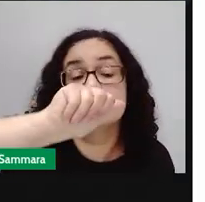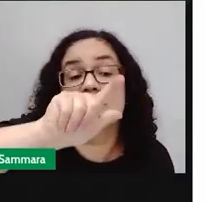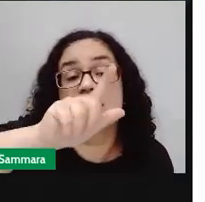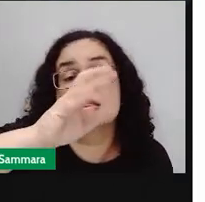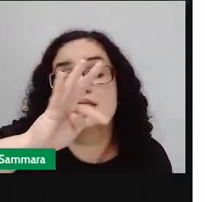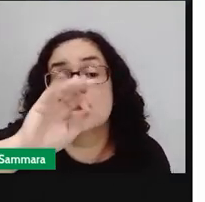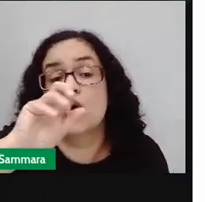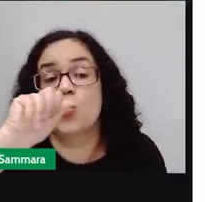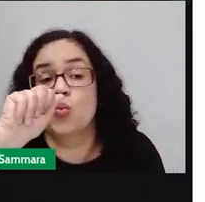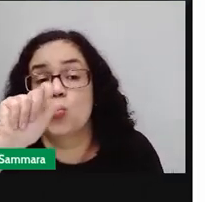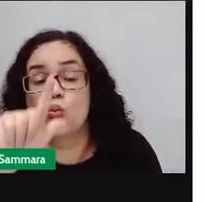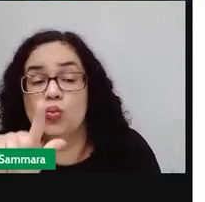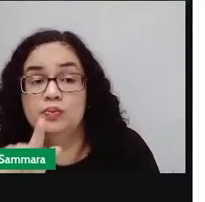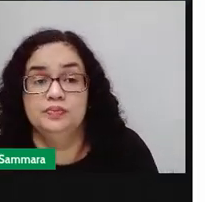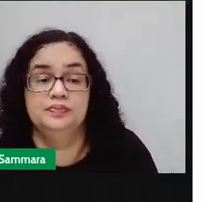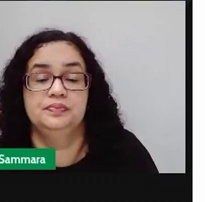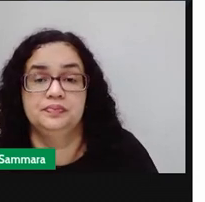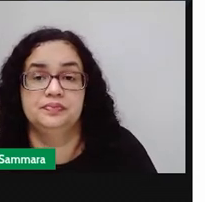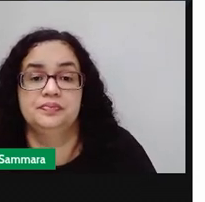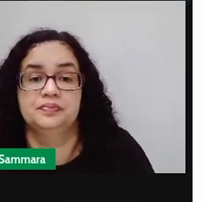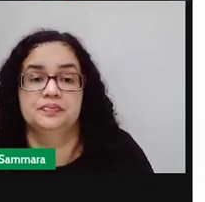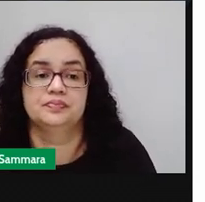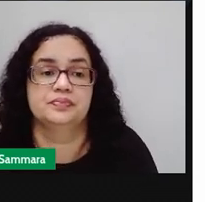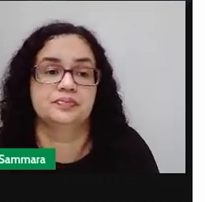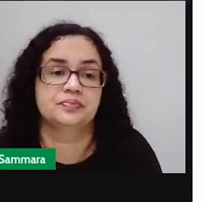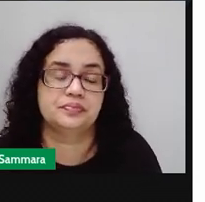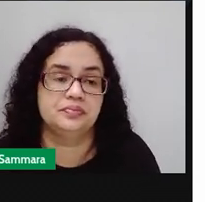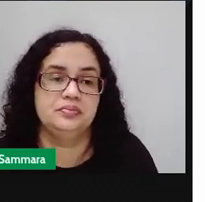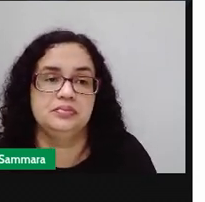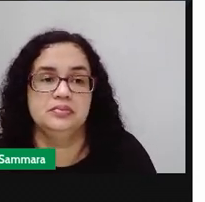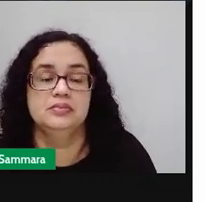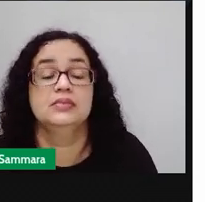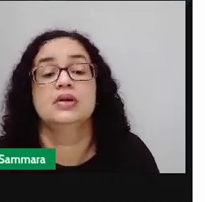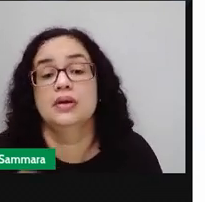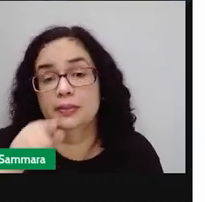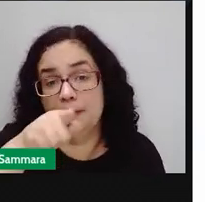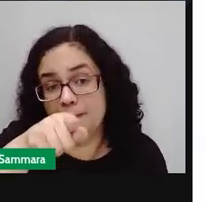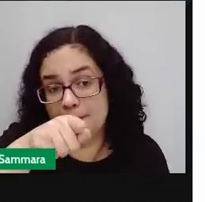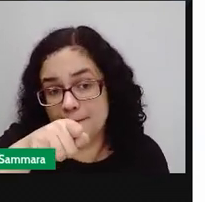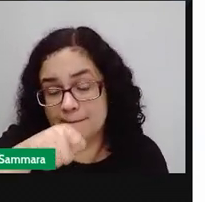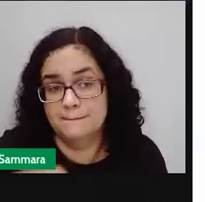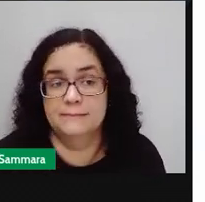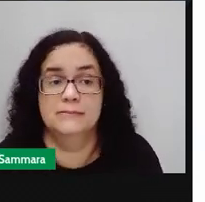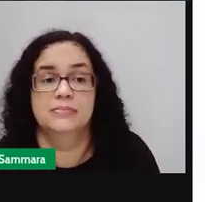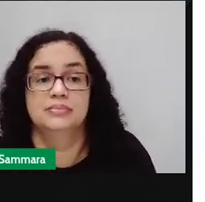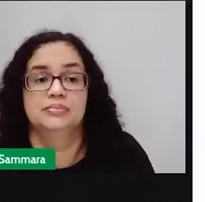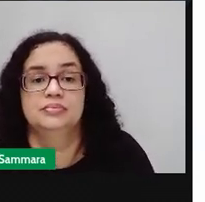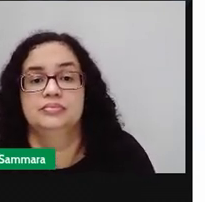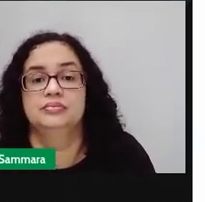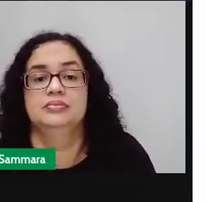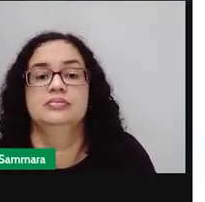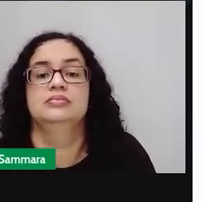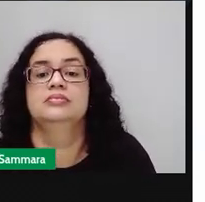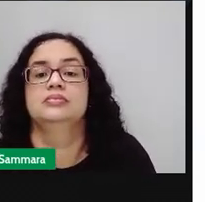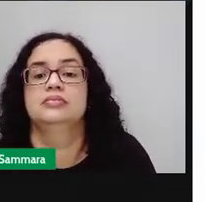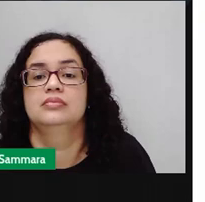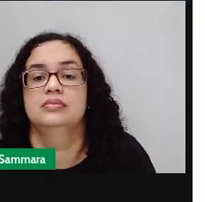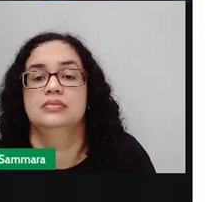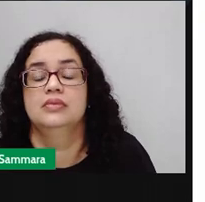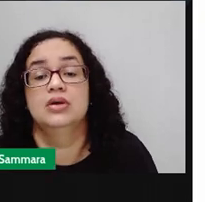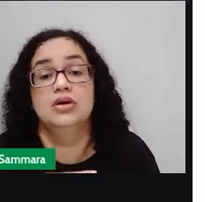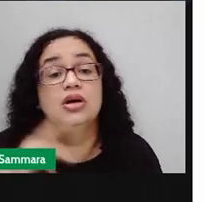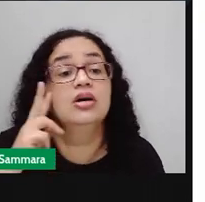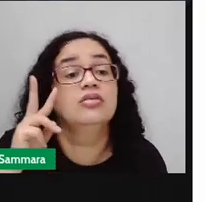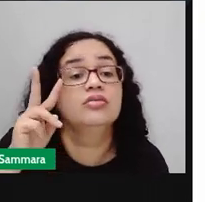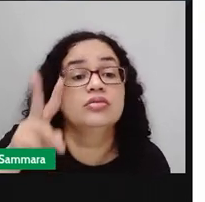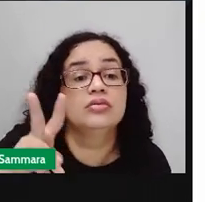dos metais. Isso mesmo, dos metais. E aí a gente vê,